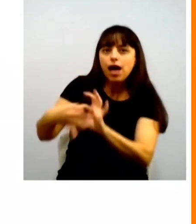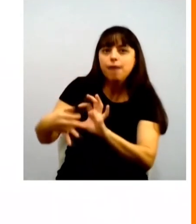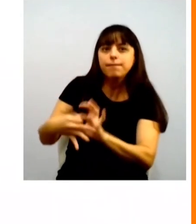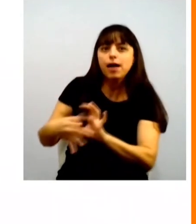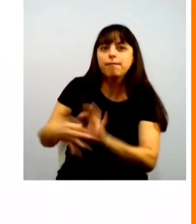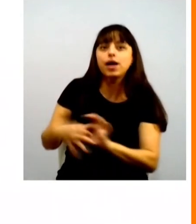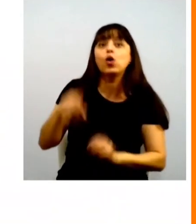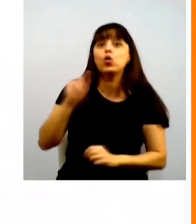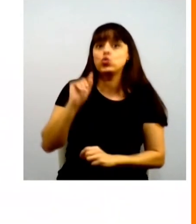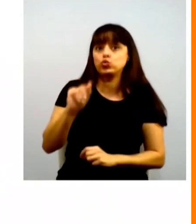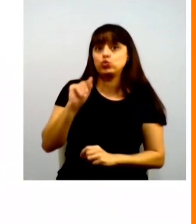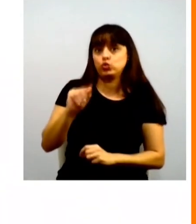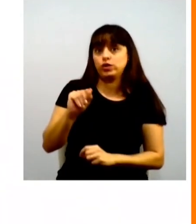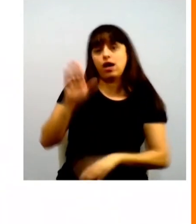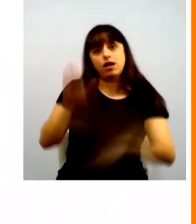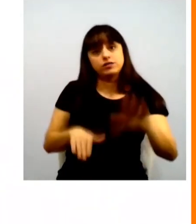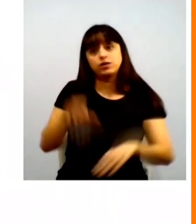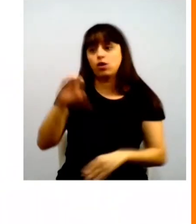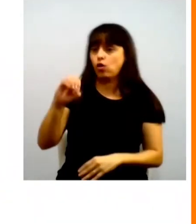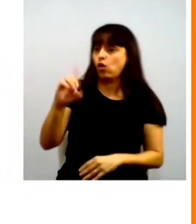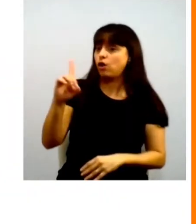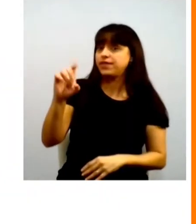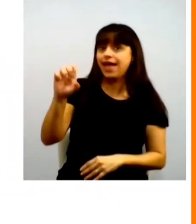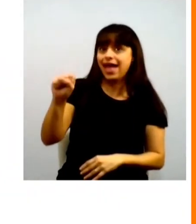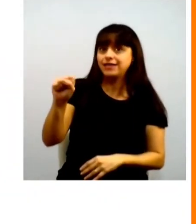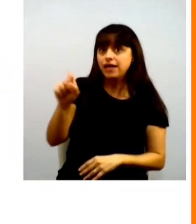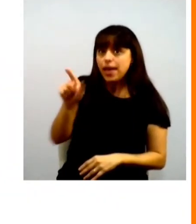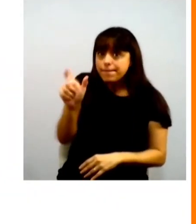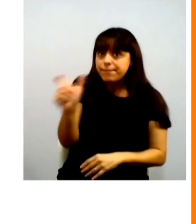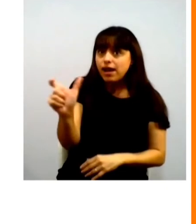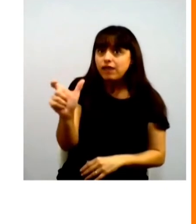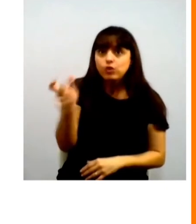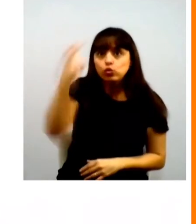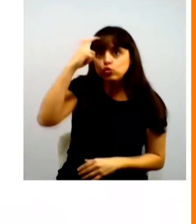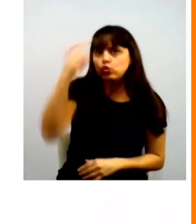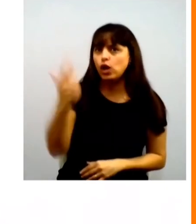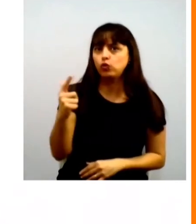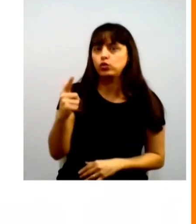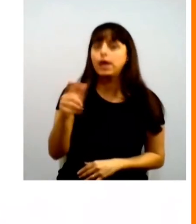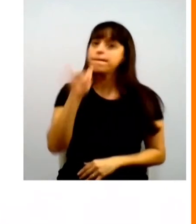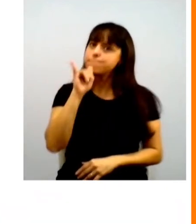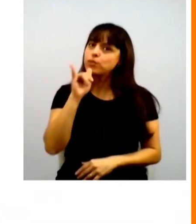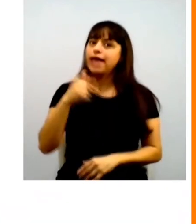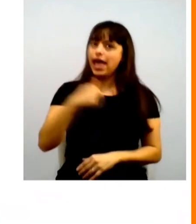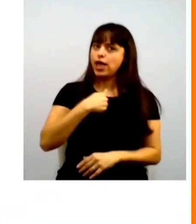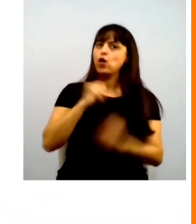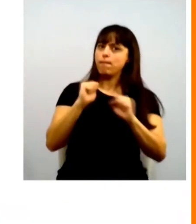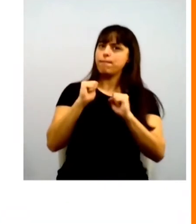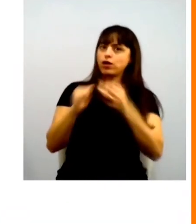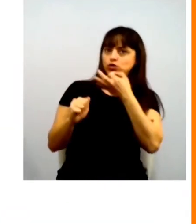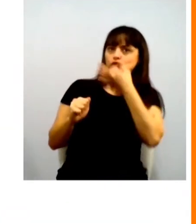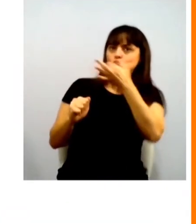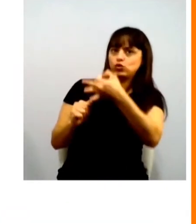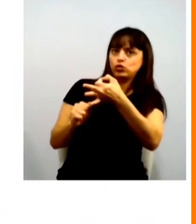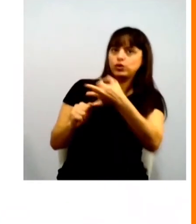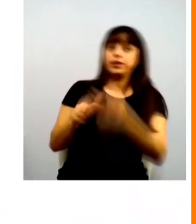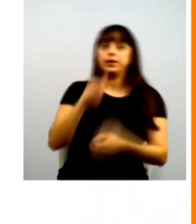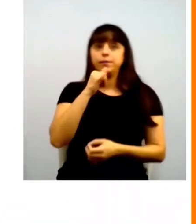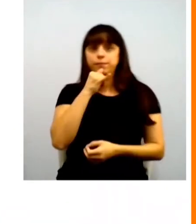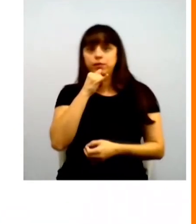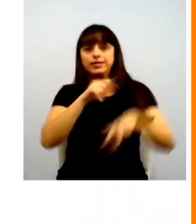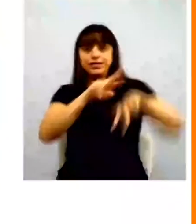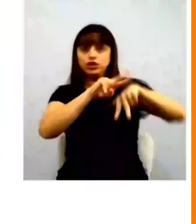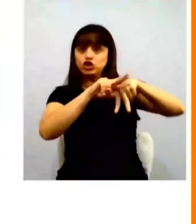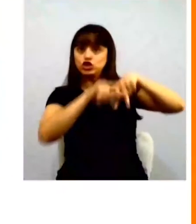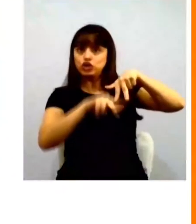Algunos não definem cultura, mas sim que aporta a cultura. Por exemplo, a cultura pode incidir na igualdade de género. pode